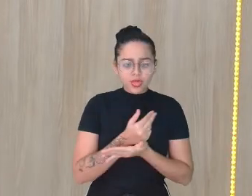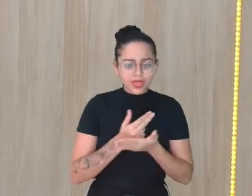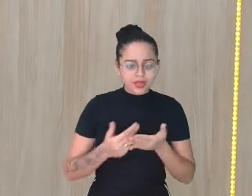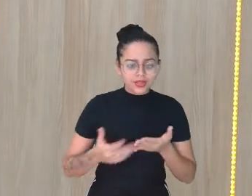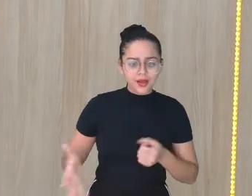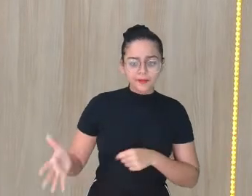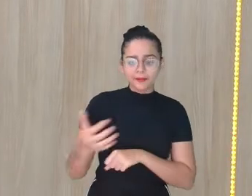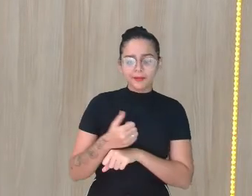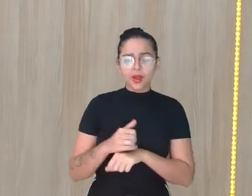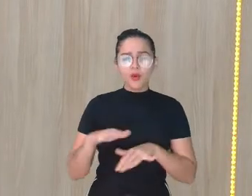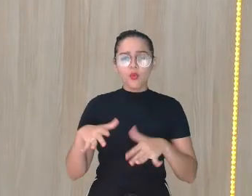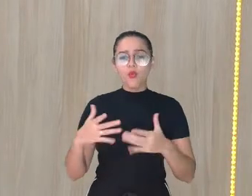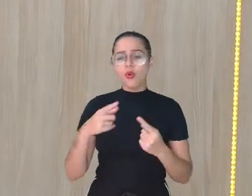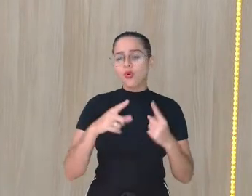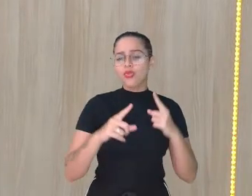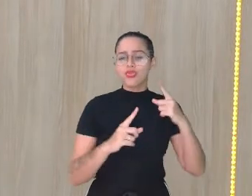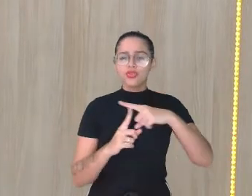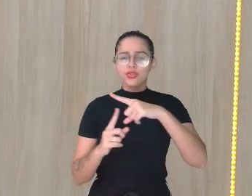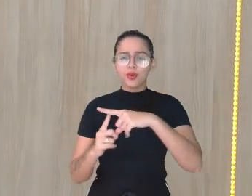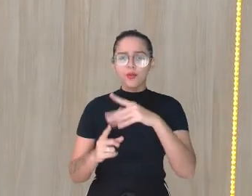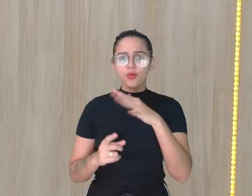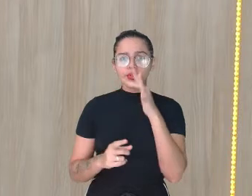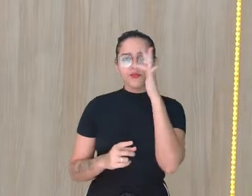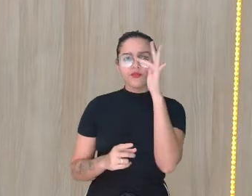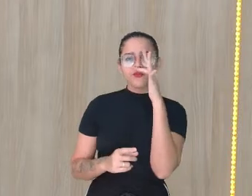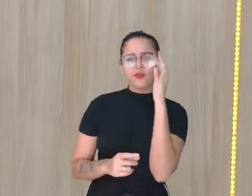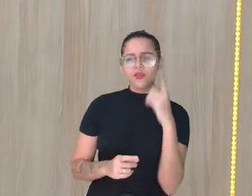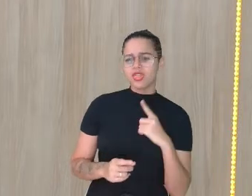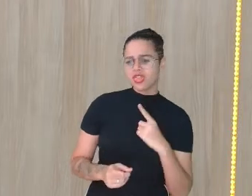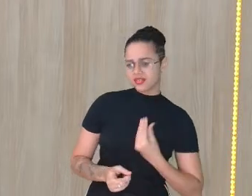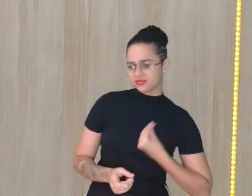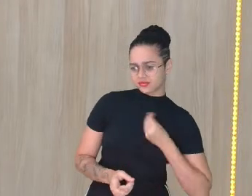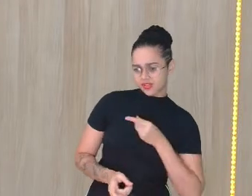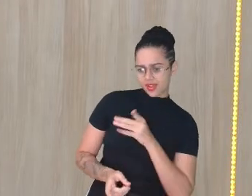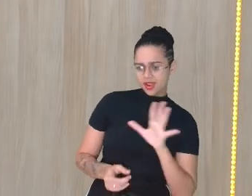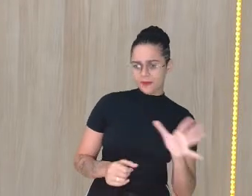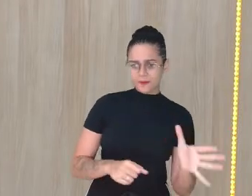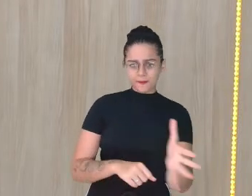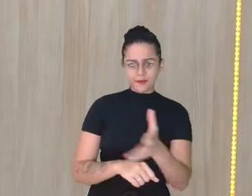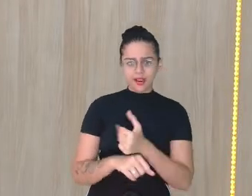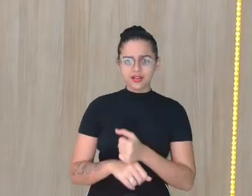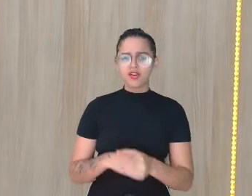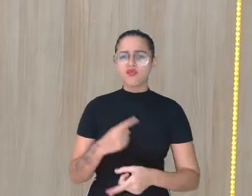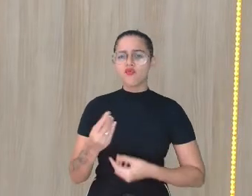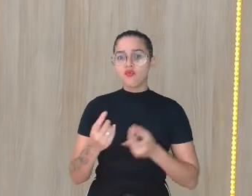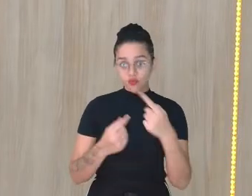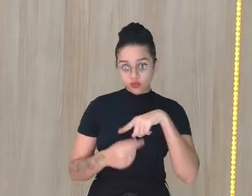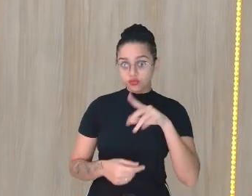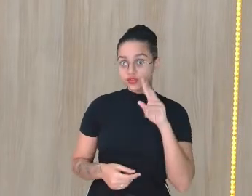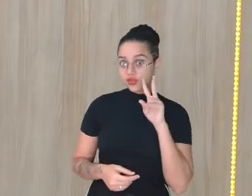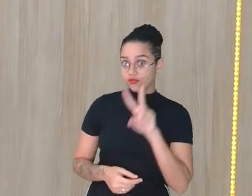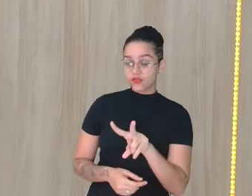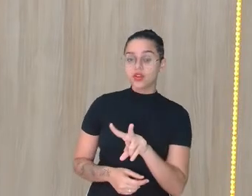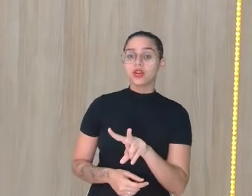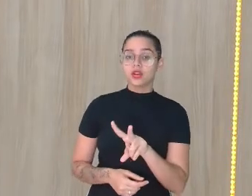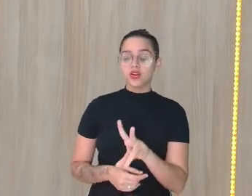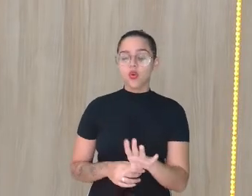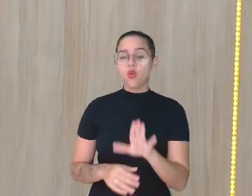tipo de planta vai estar naquela praça? Vocês viram, né,